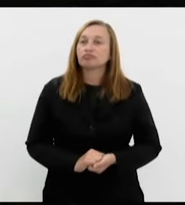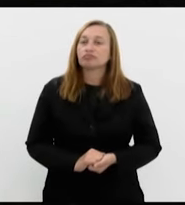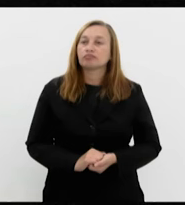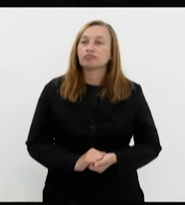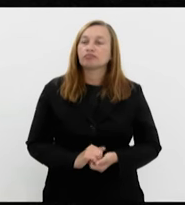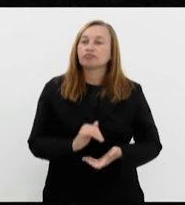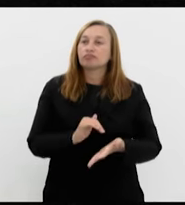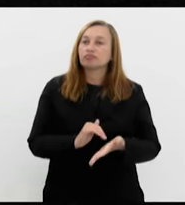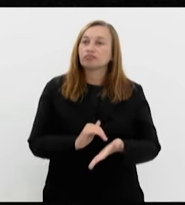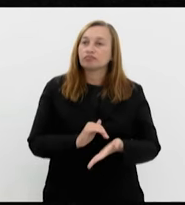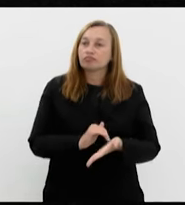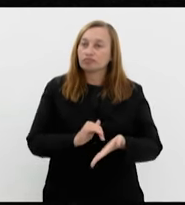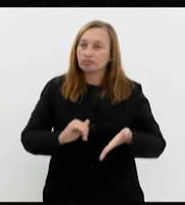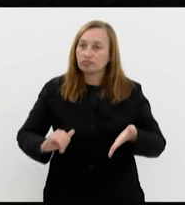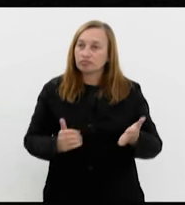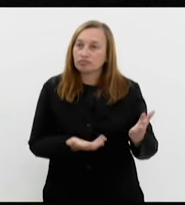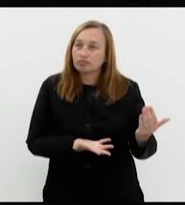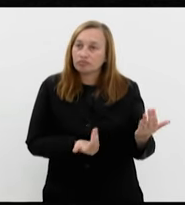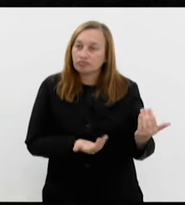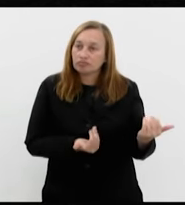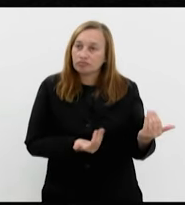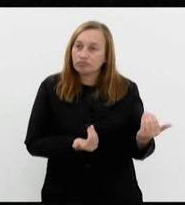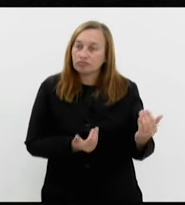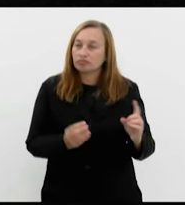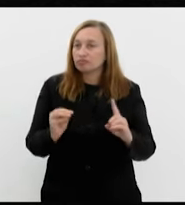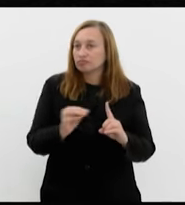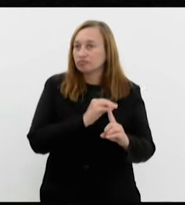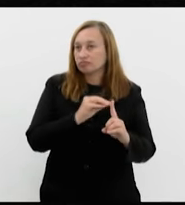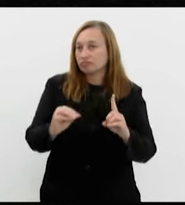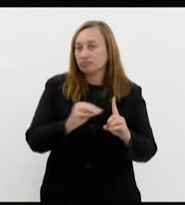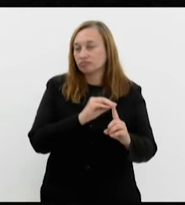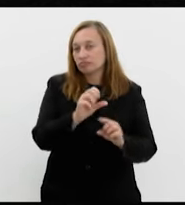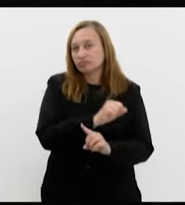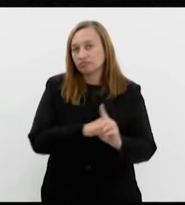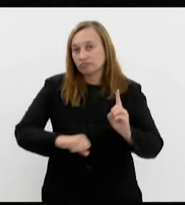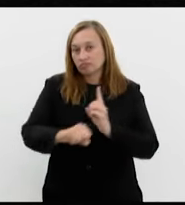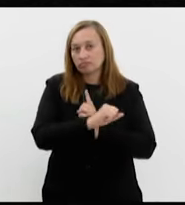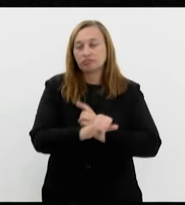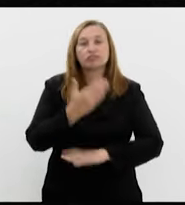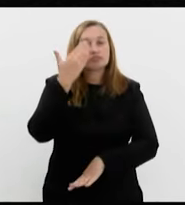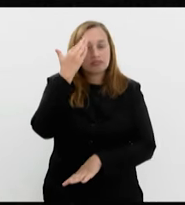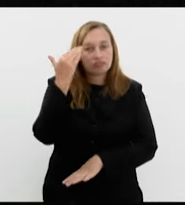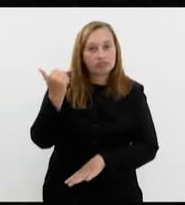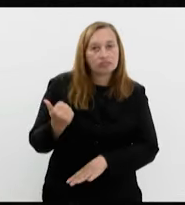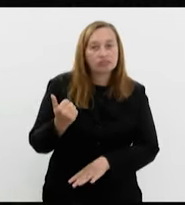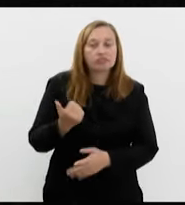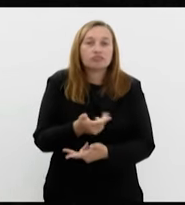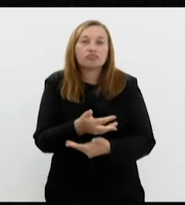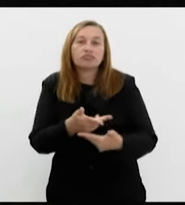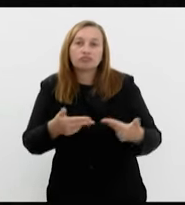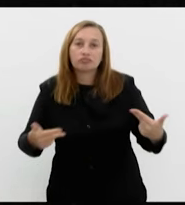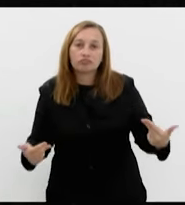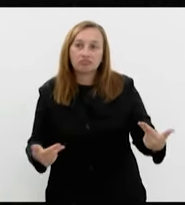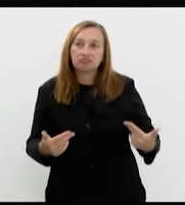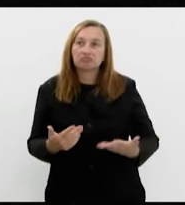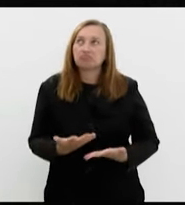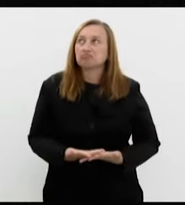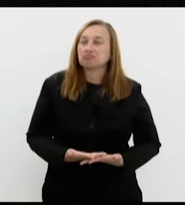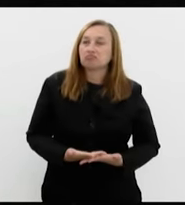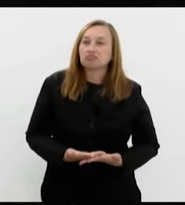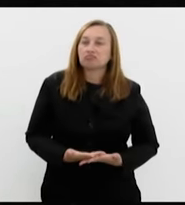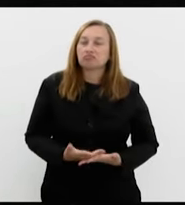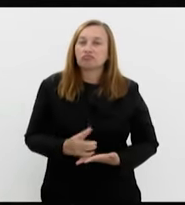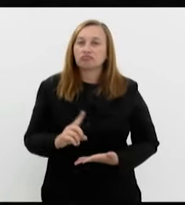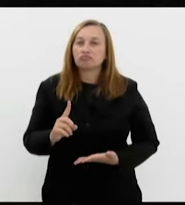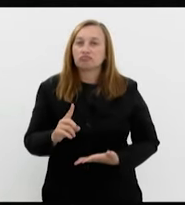mesma juventude da situação de vulnerabilidade social. Eu sei que há muitos que não